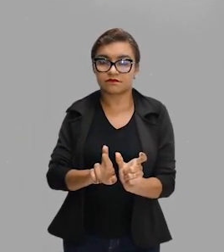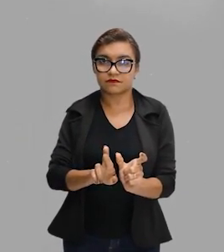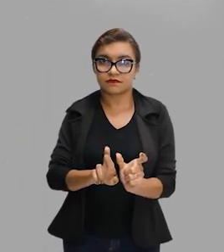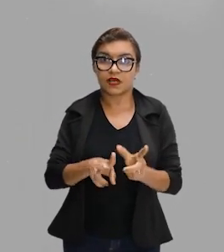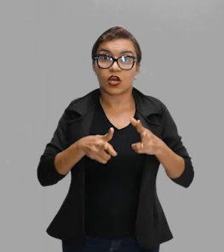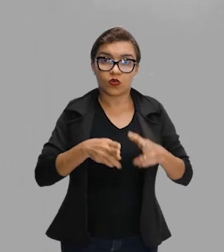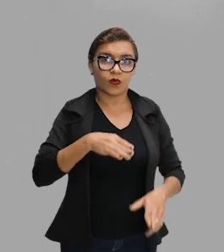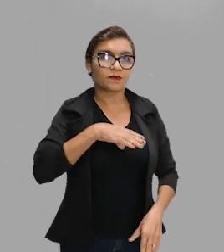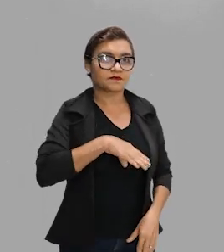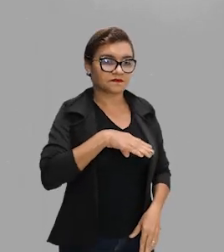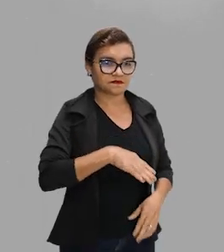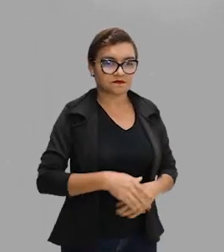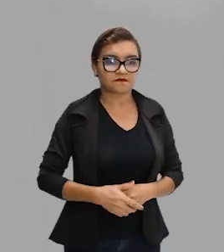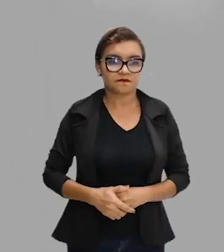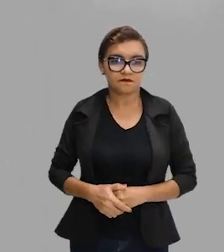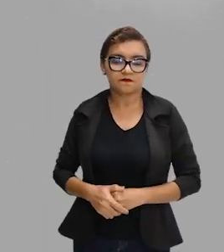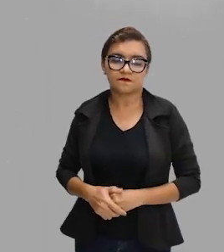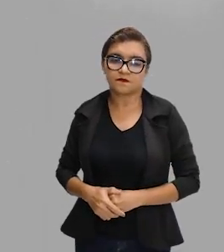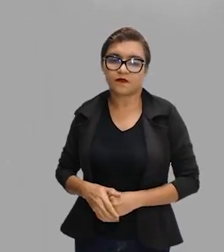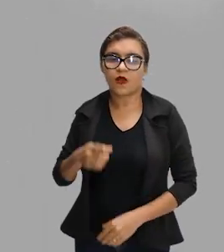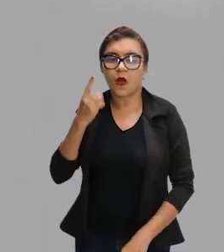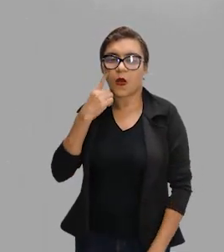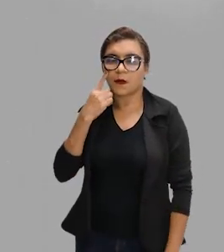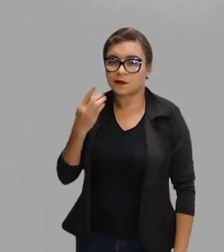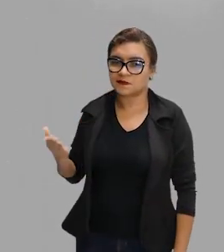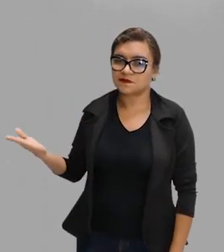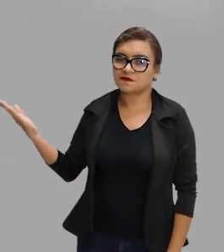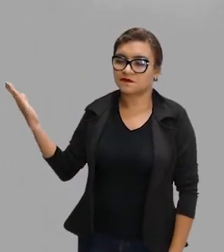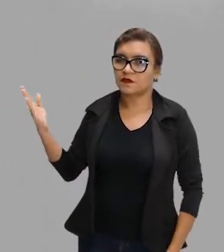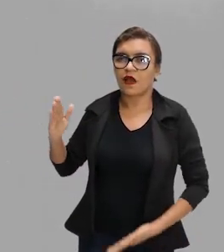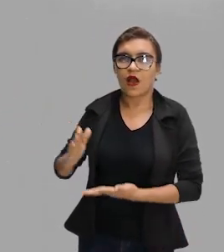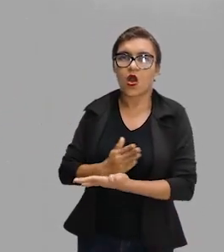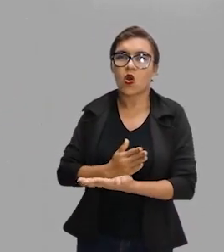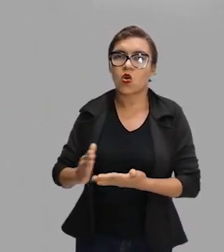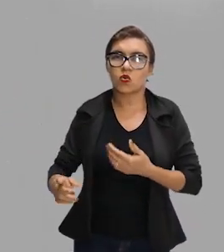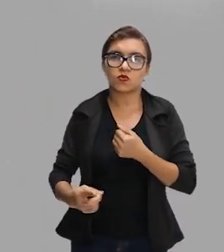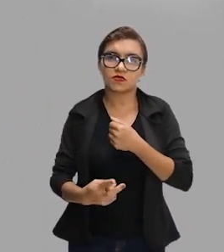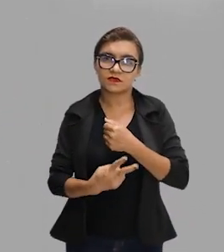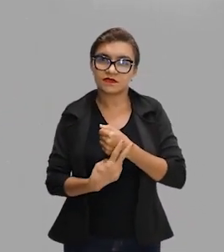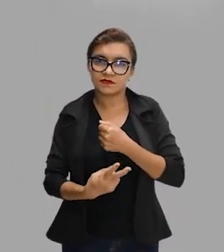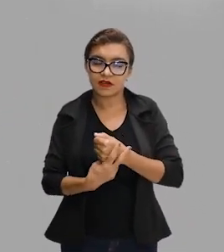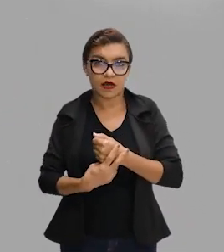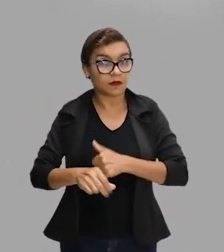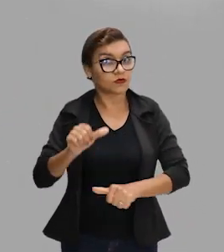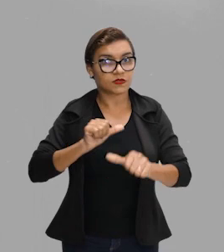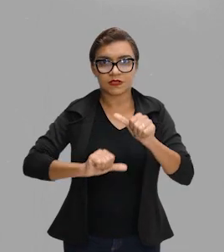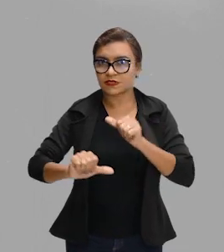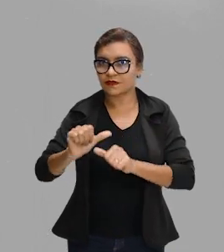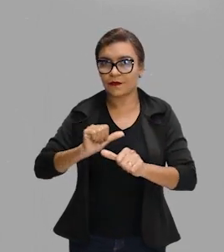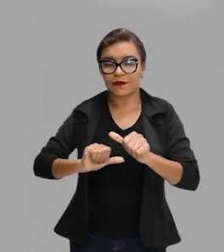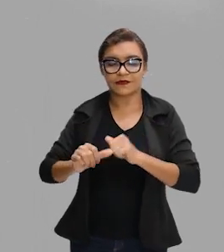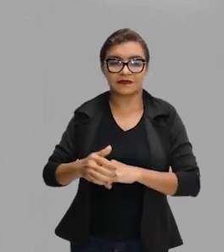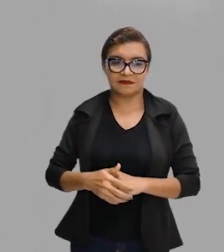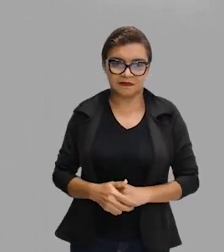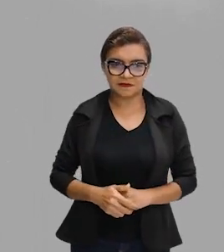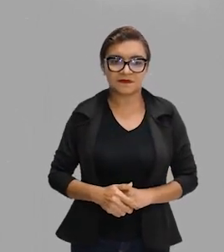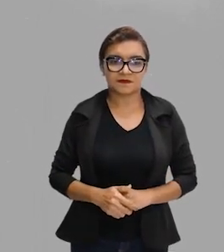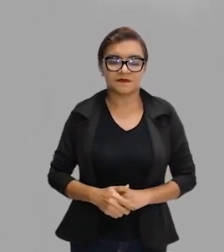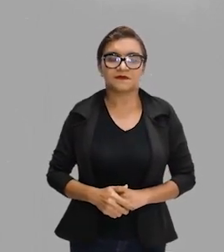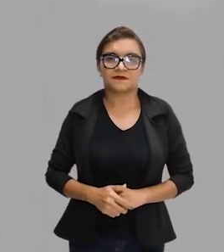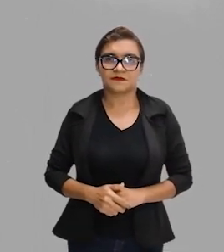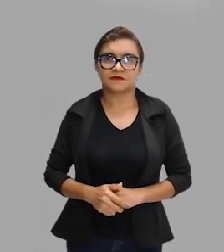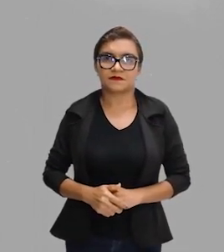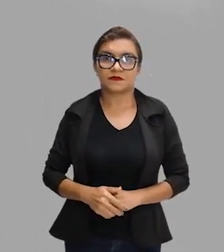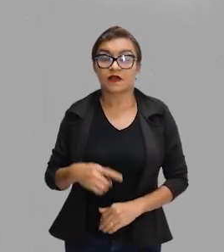portuguesa. Aqui, eu tenho alguns verbos regulares, certo? Então,